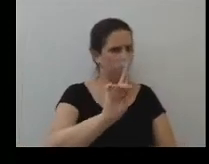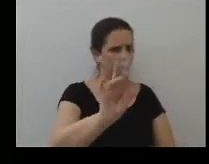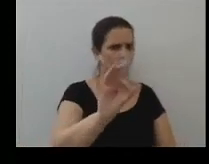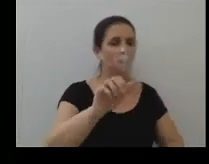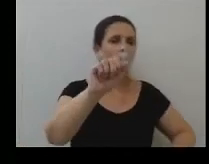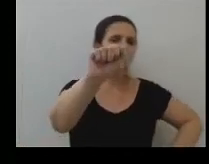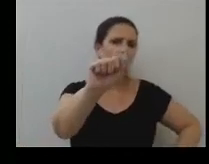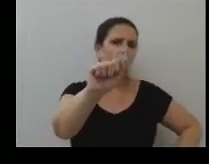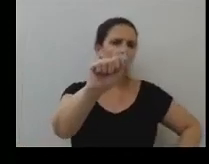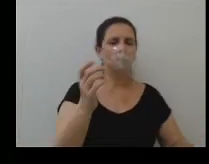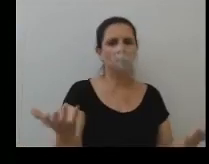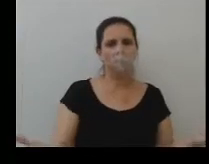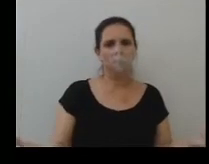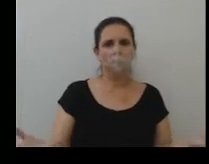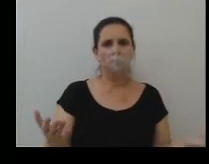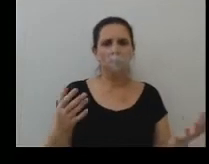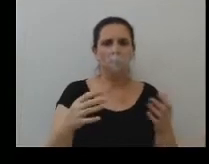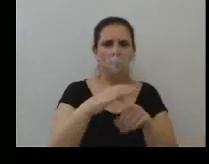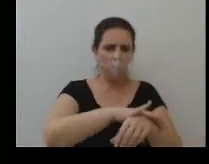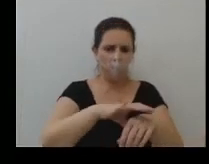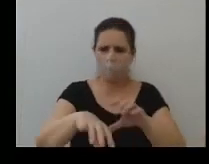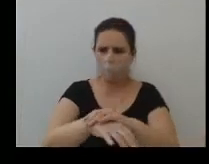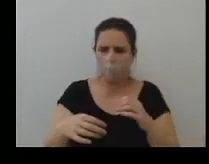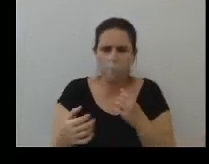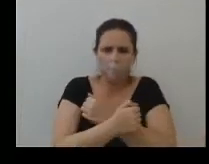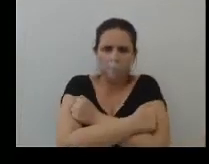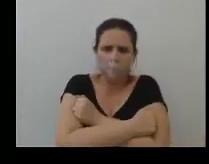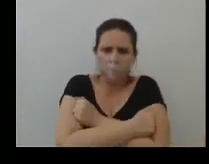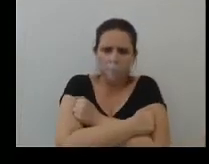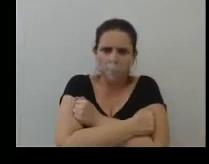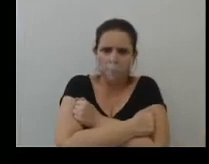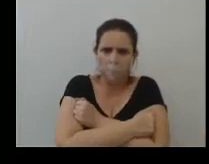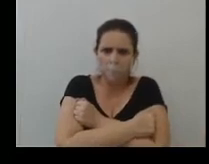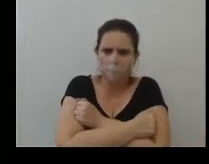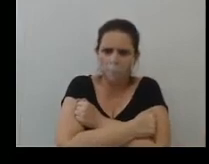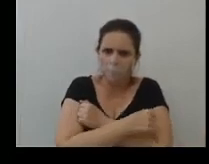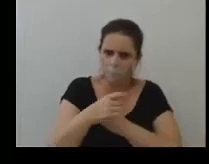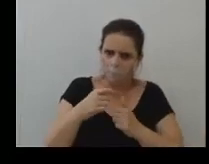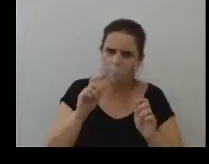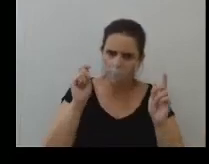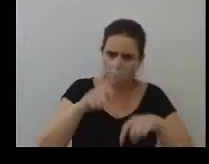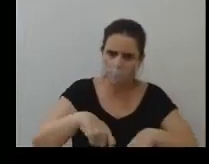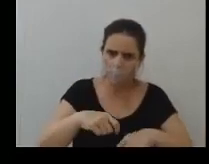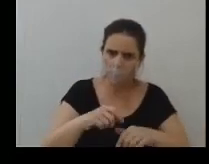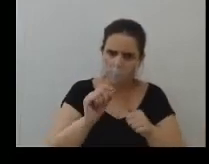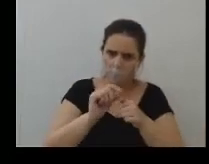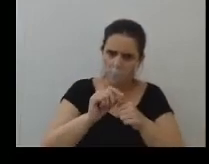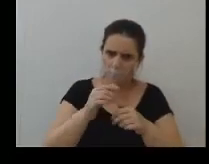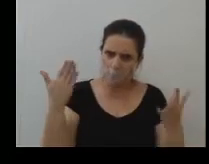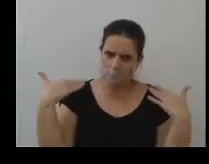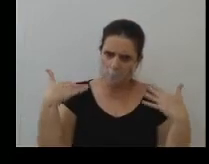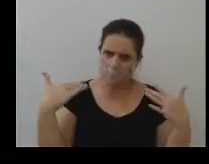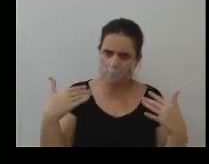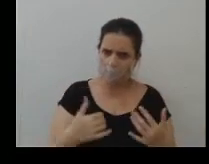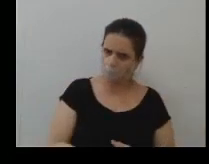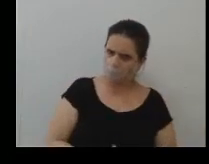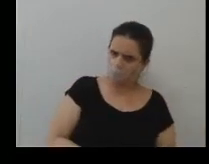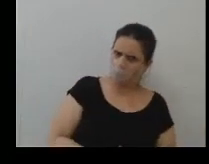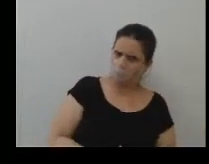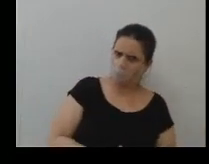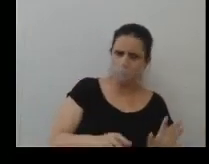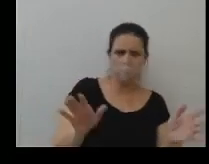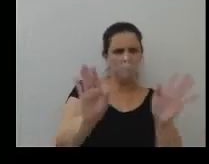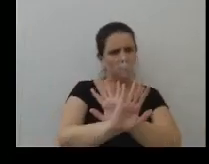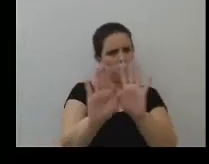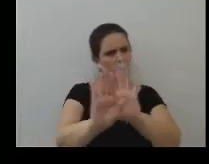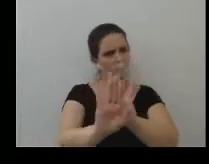Alternativa A. O casaco de lã possui a propriedade de gerar calor? Ah, não. Não tem nem vida.